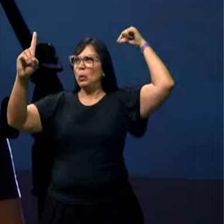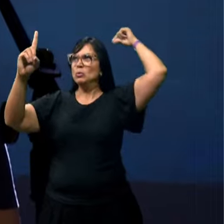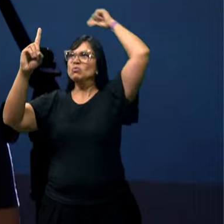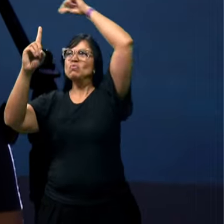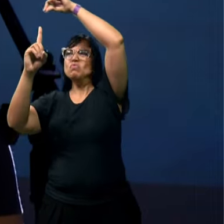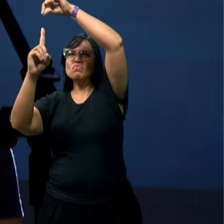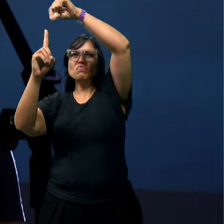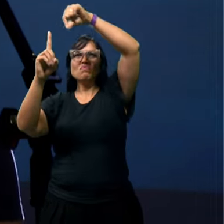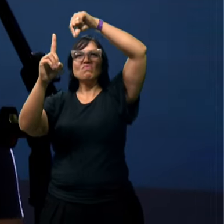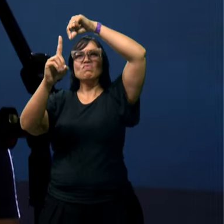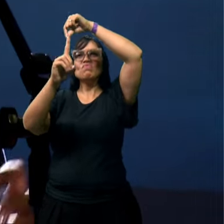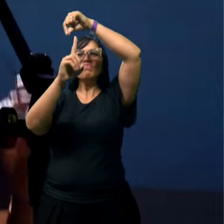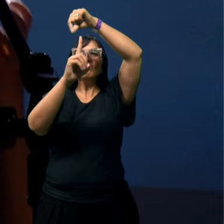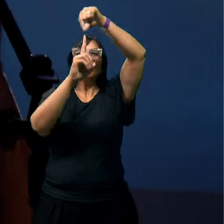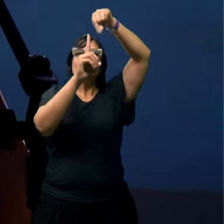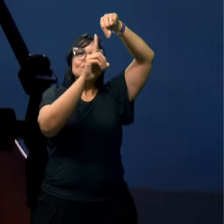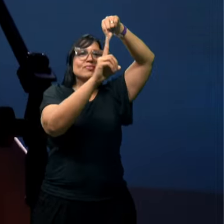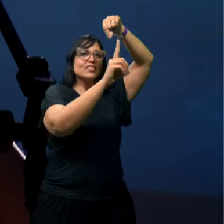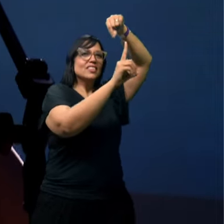Santo,